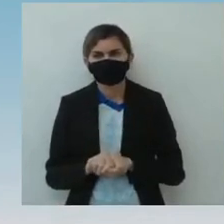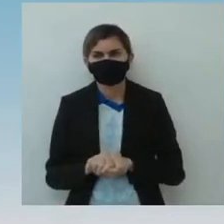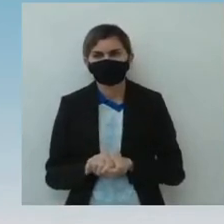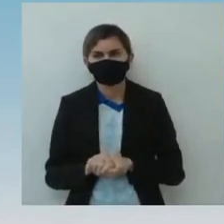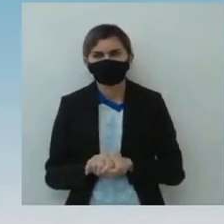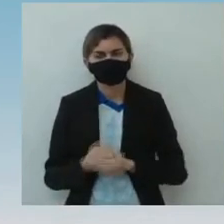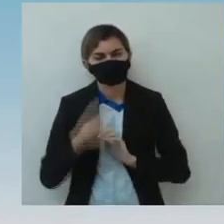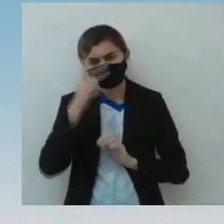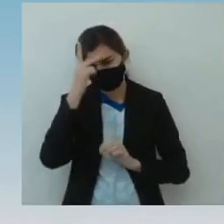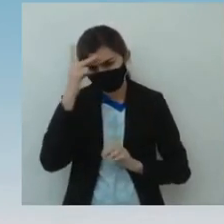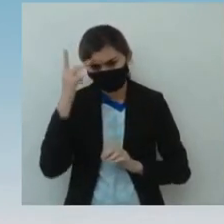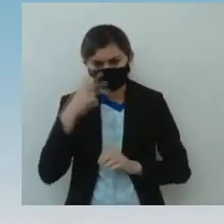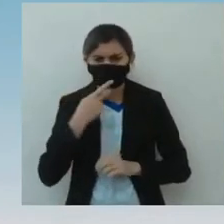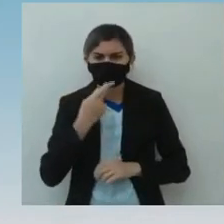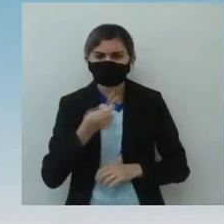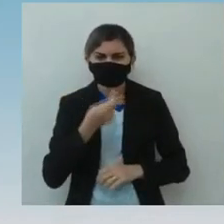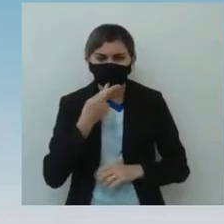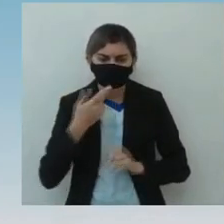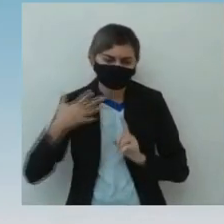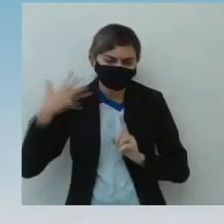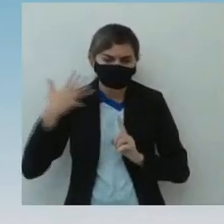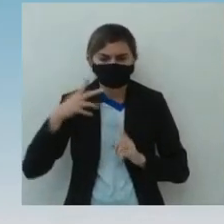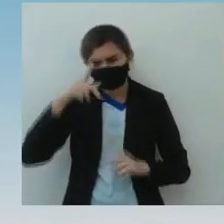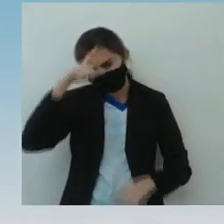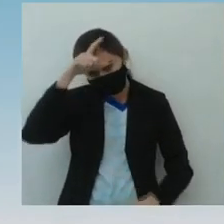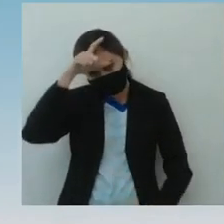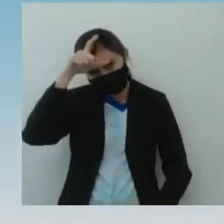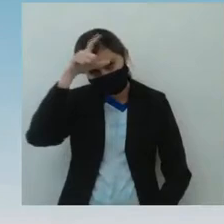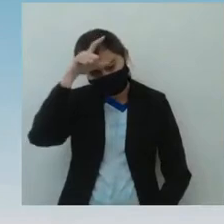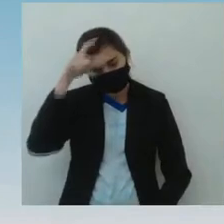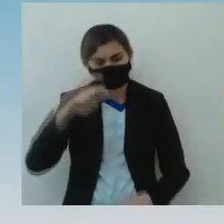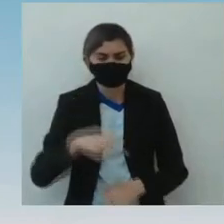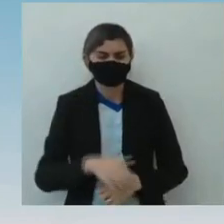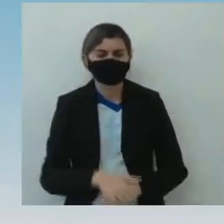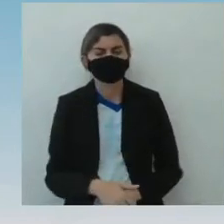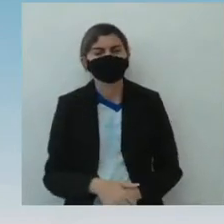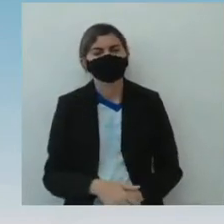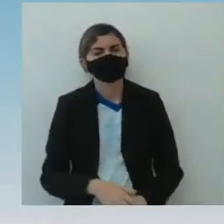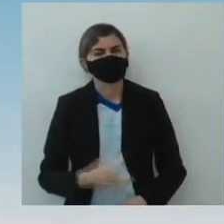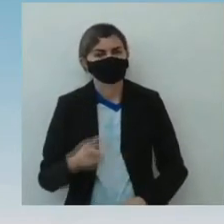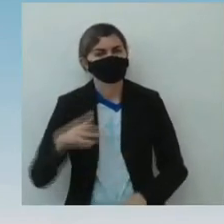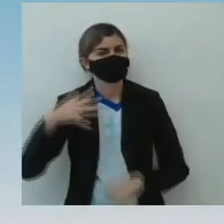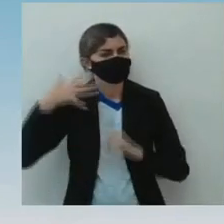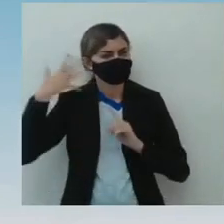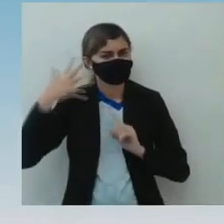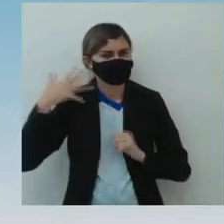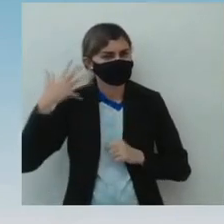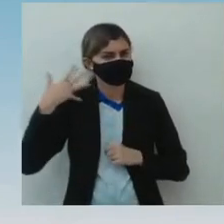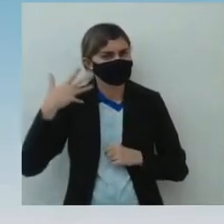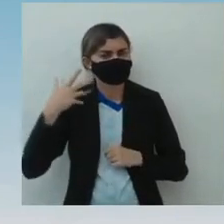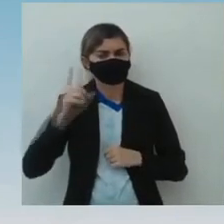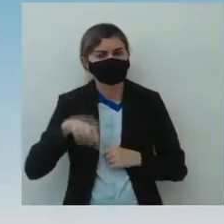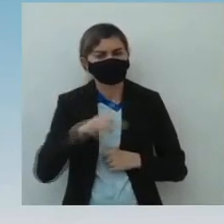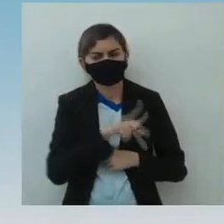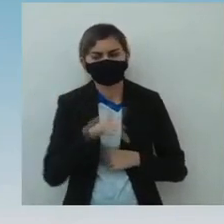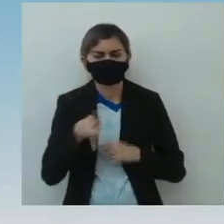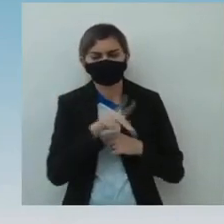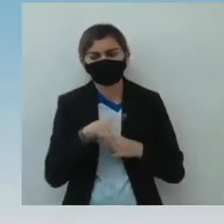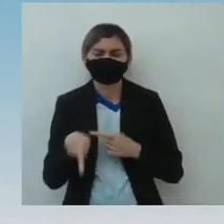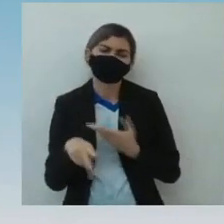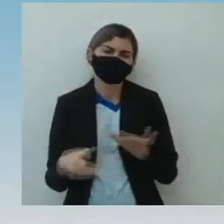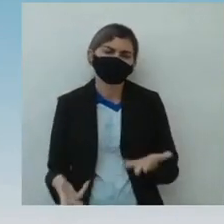a pessoa que fala né que faz o discurso é um líder the lecture is a teacher o palestrante é o